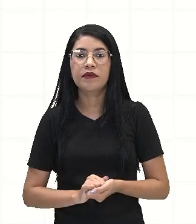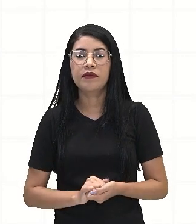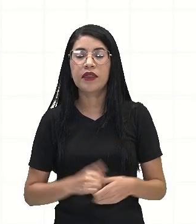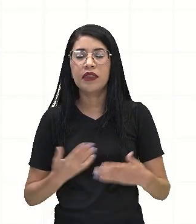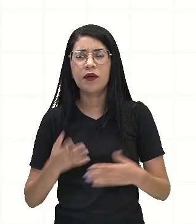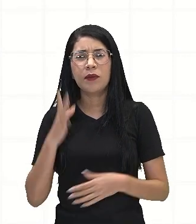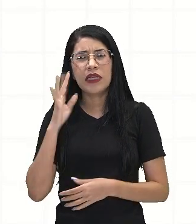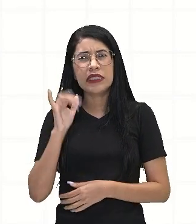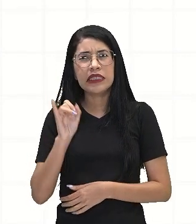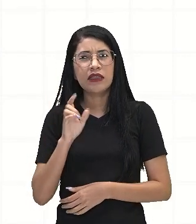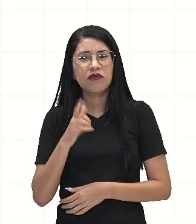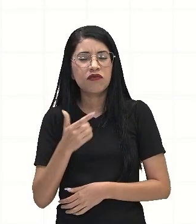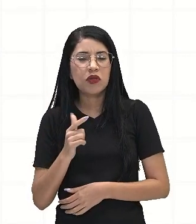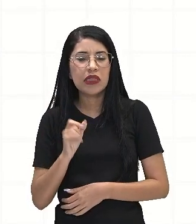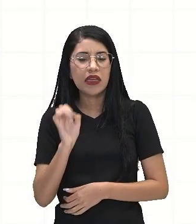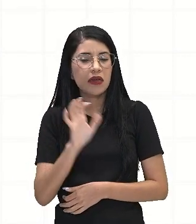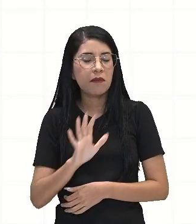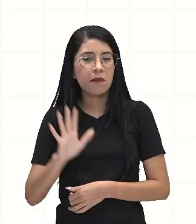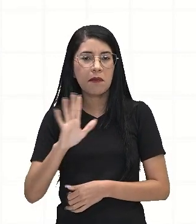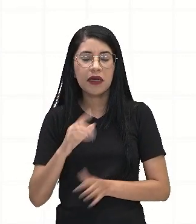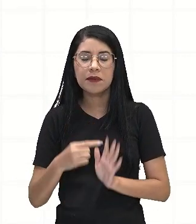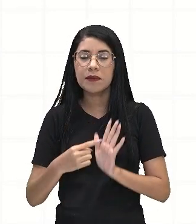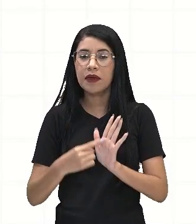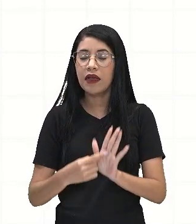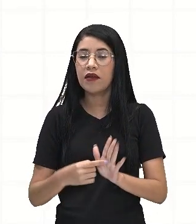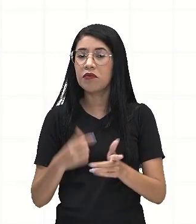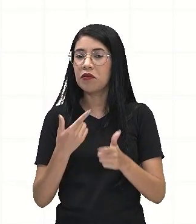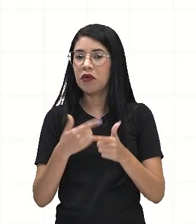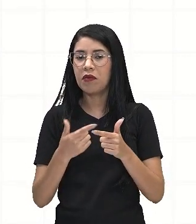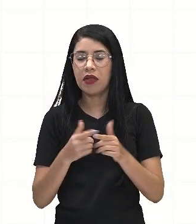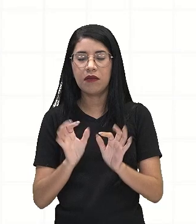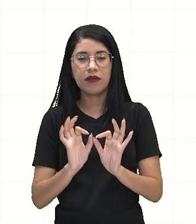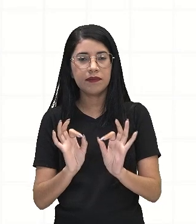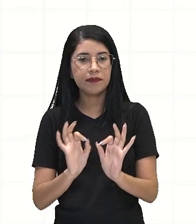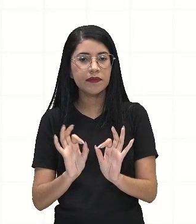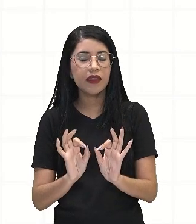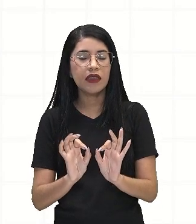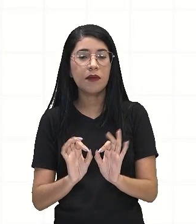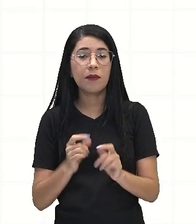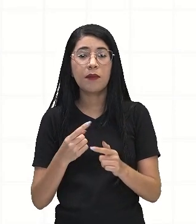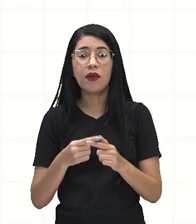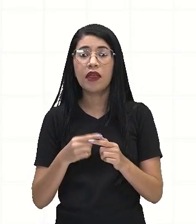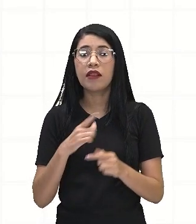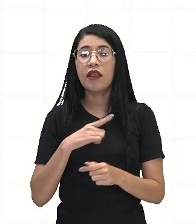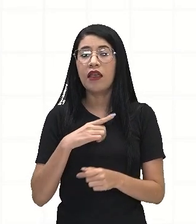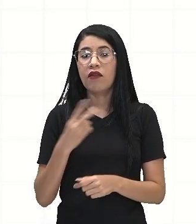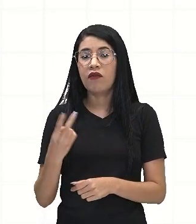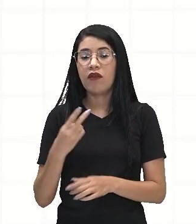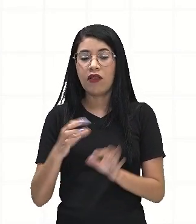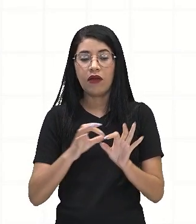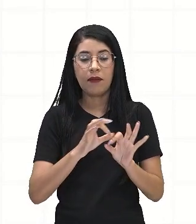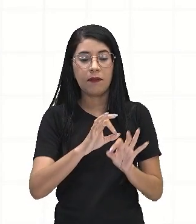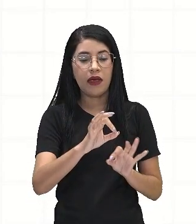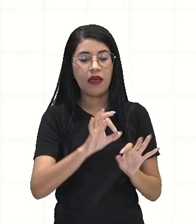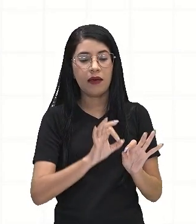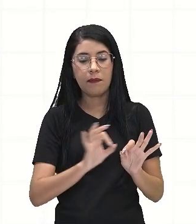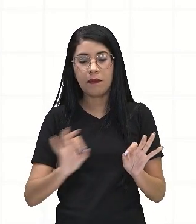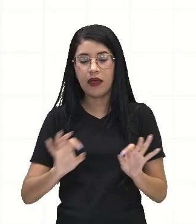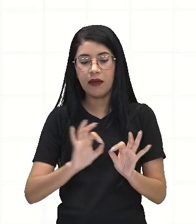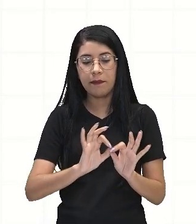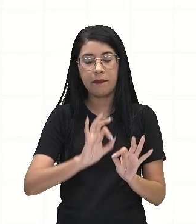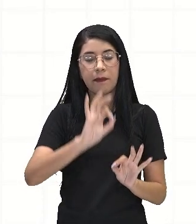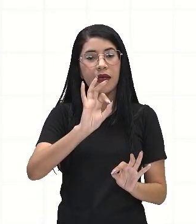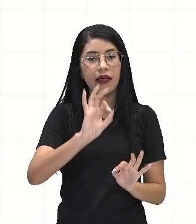a imagem aí para você, mas não tem problema, porque você teria as dimensões aqui, ó. 2 metros de